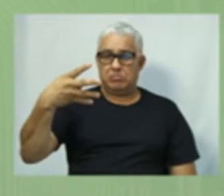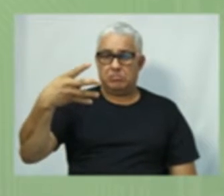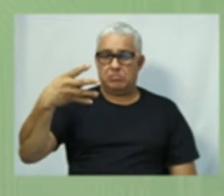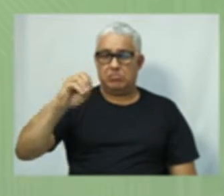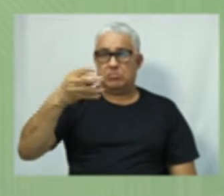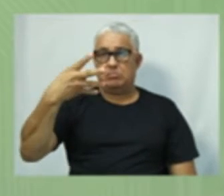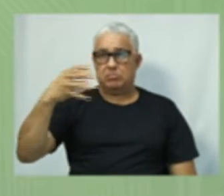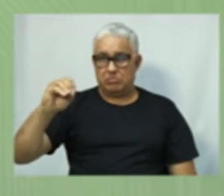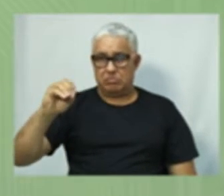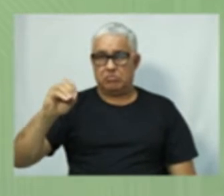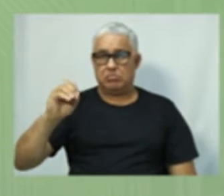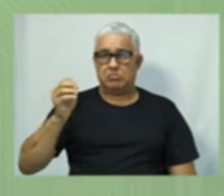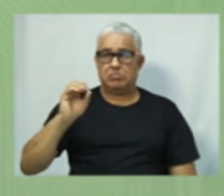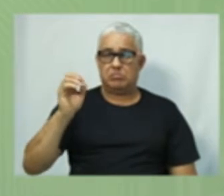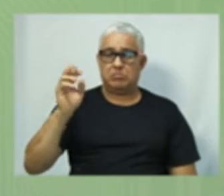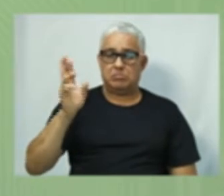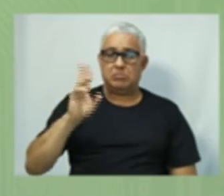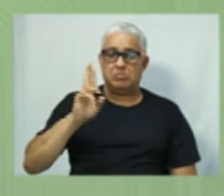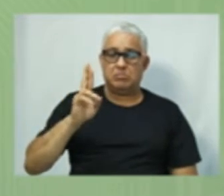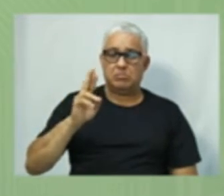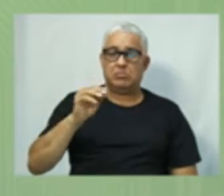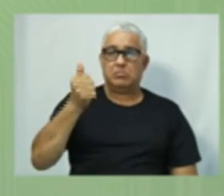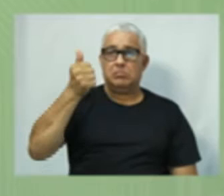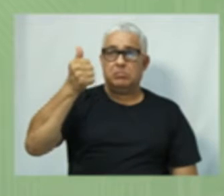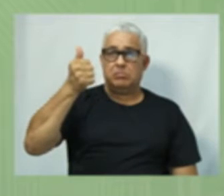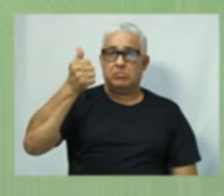189.040, ok? A empresa vendeu